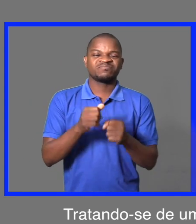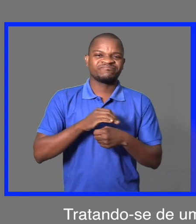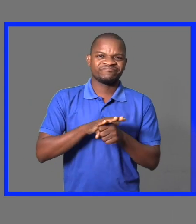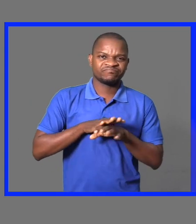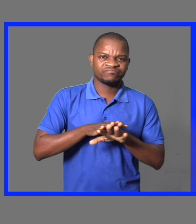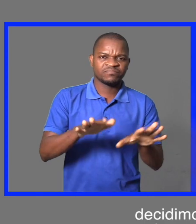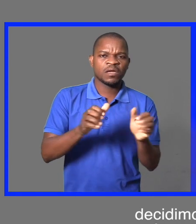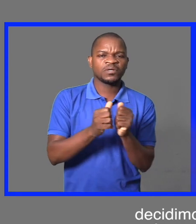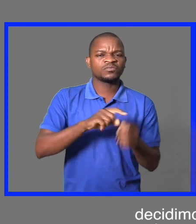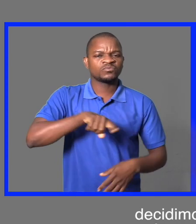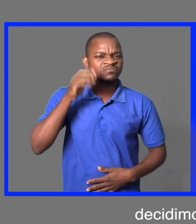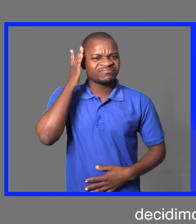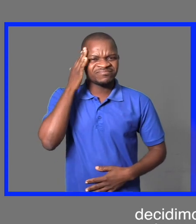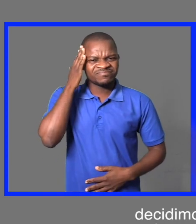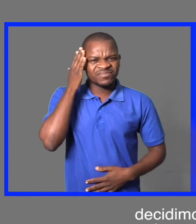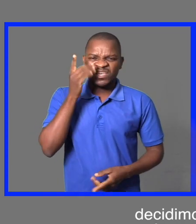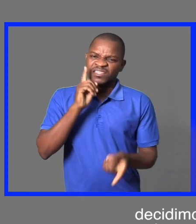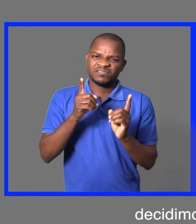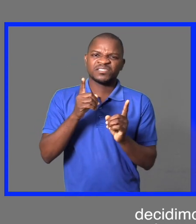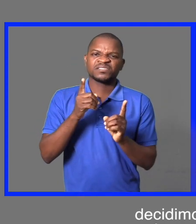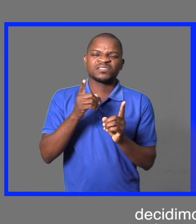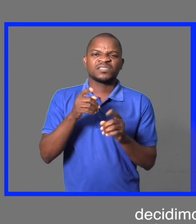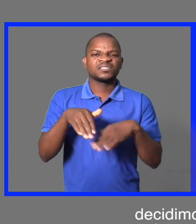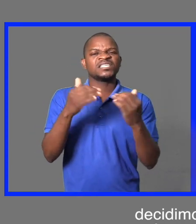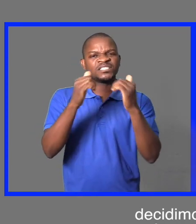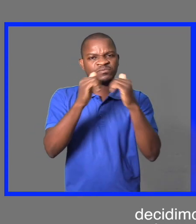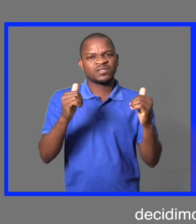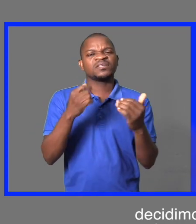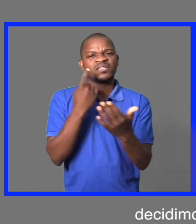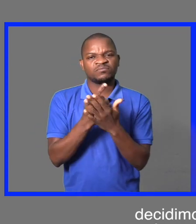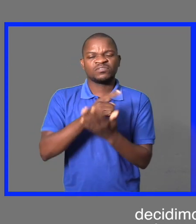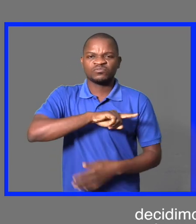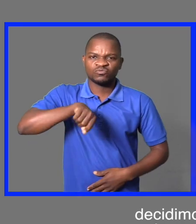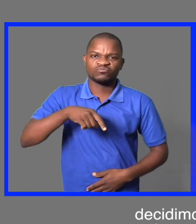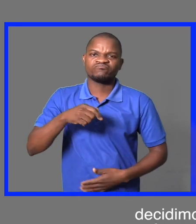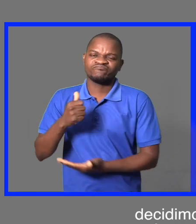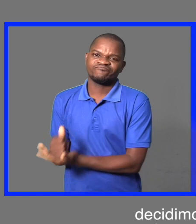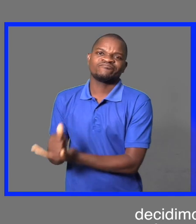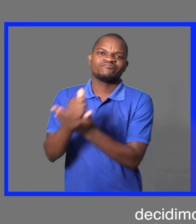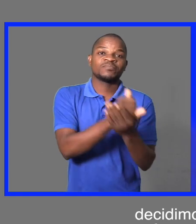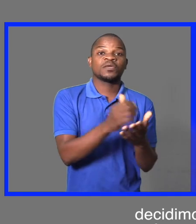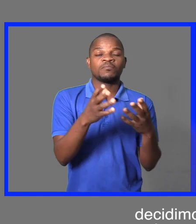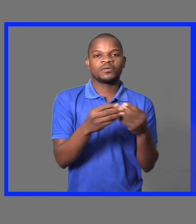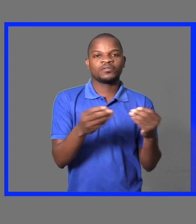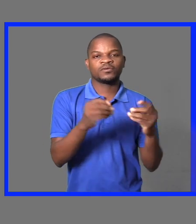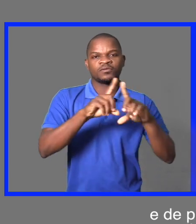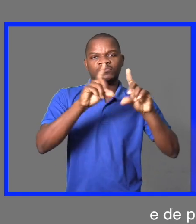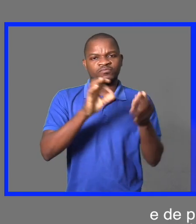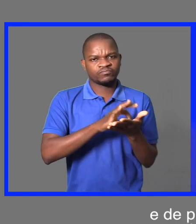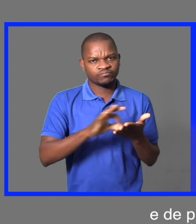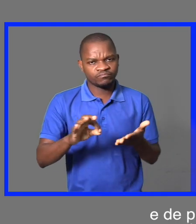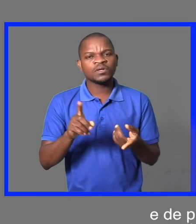Covid-19, achamos que nesse dia muito especial oferecermos material de